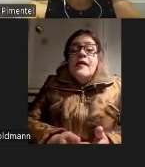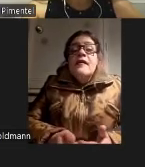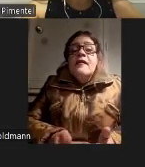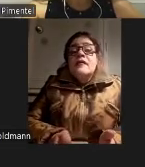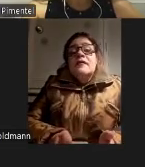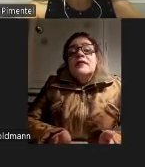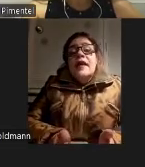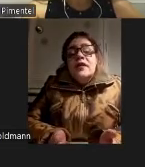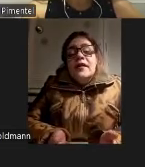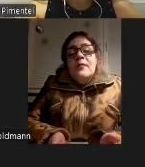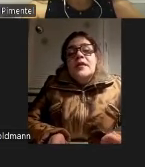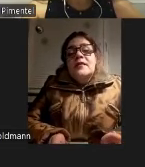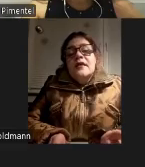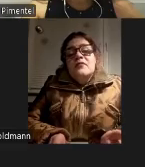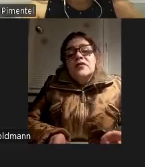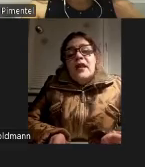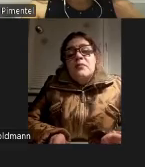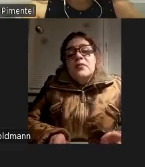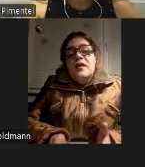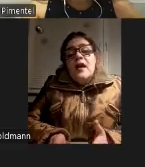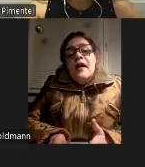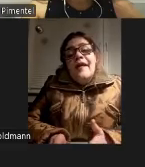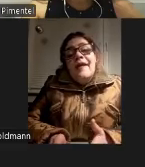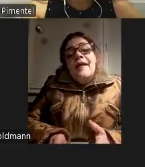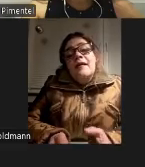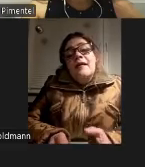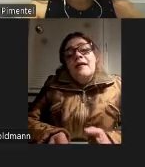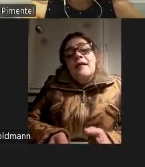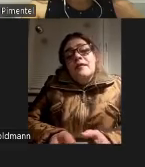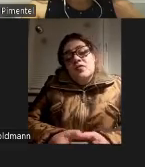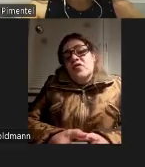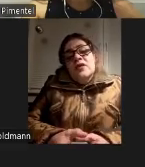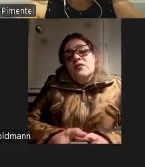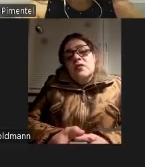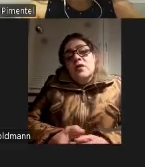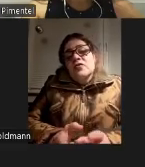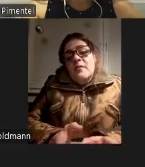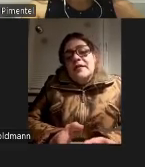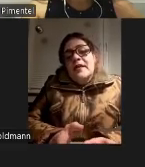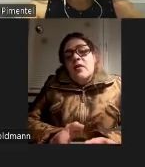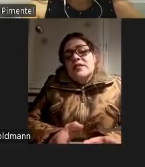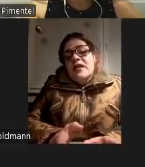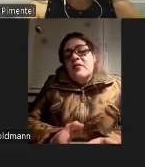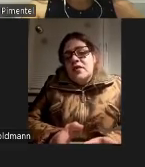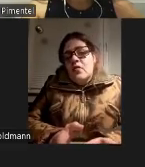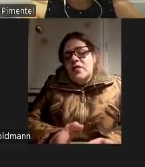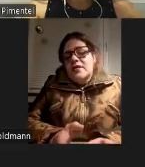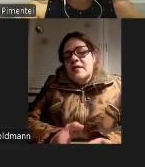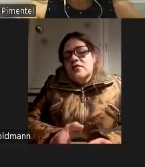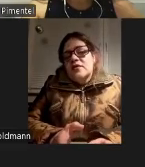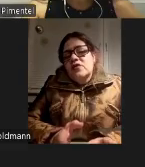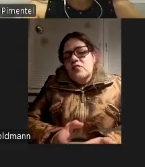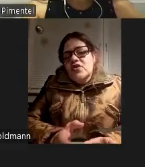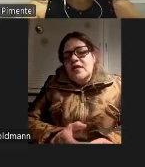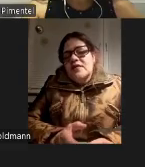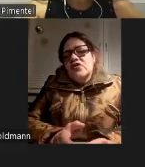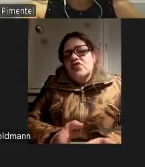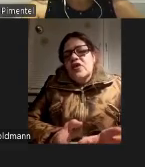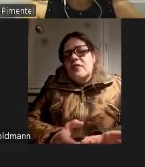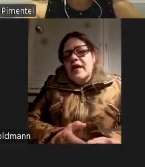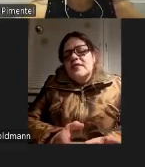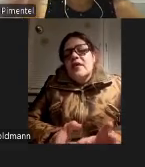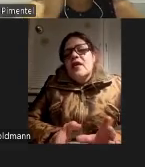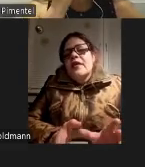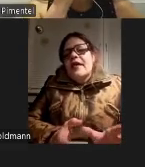filho, Uhum, teoricamente a imunoterapia é. Não estou dizendo que eu sou uma médica que observa muita coisa, eu cismo às vezes